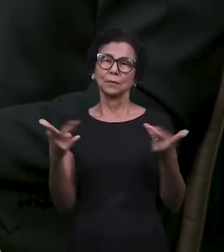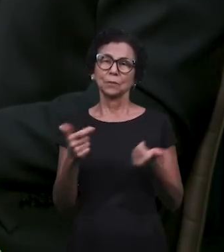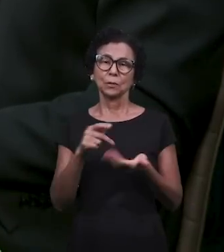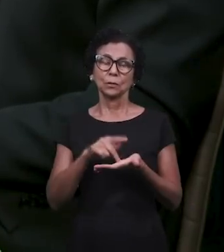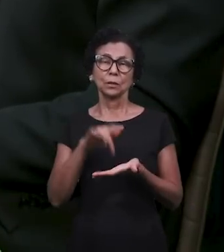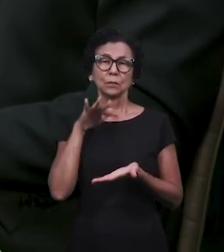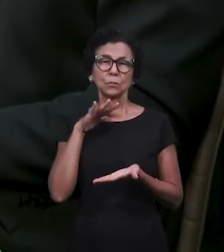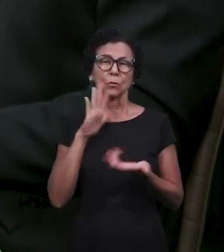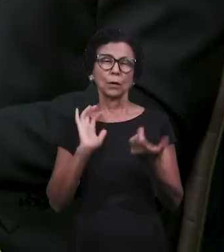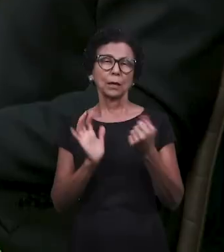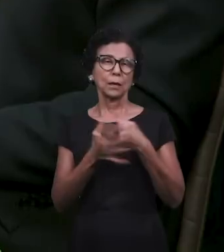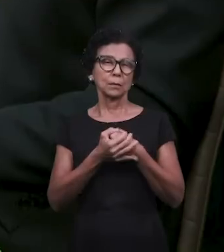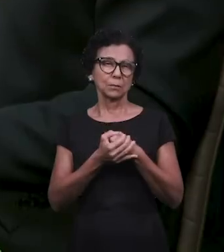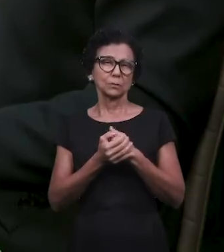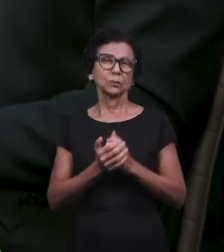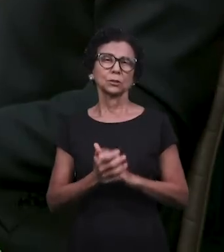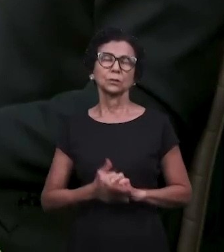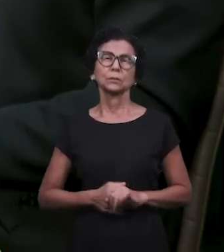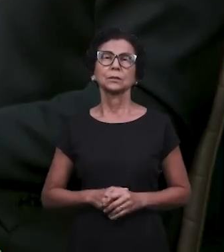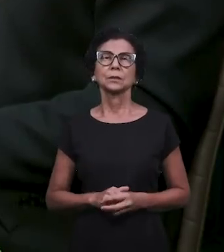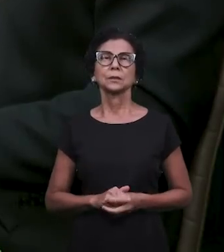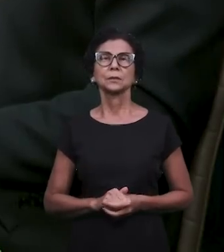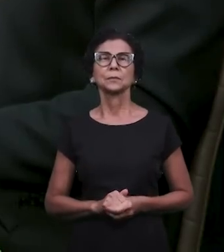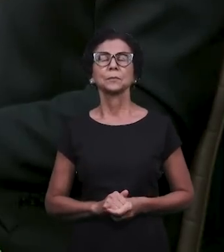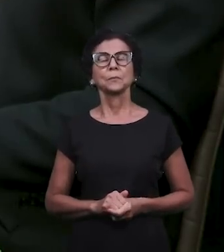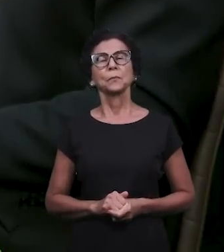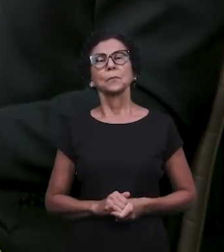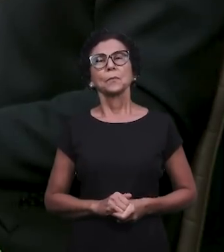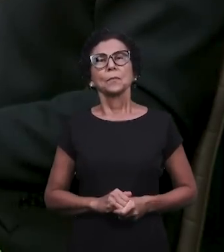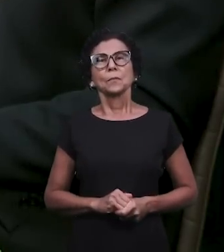é quando o Senhor diz aqui que